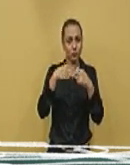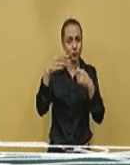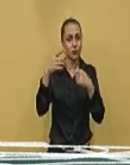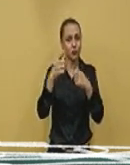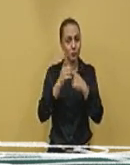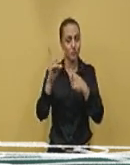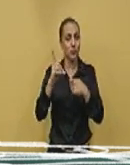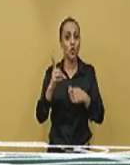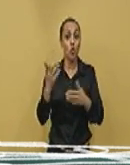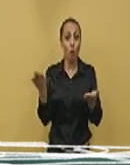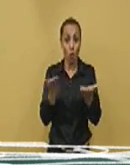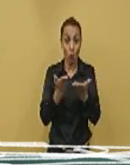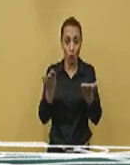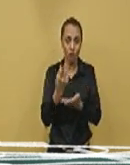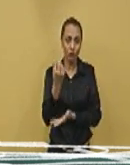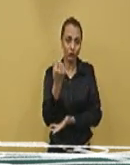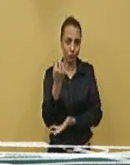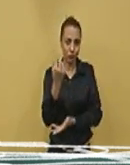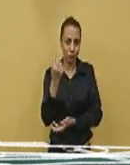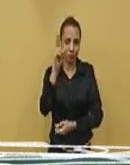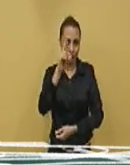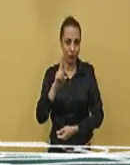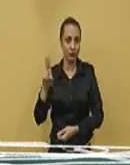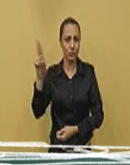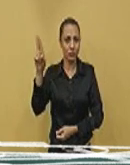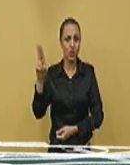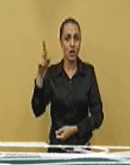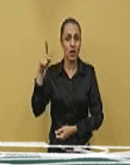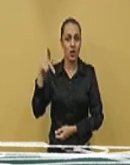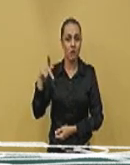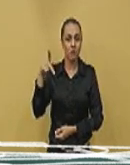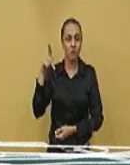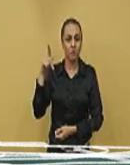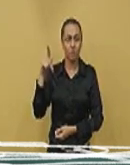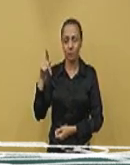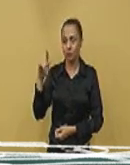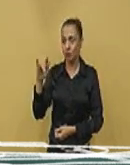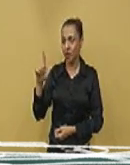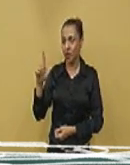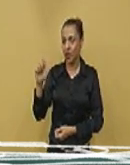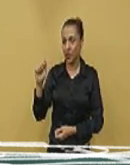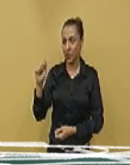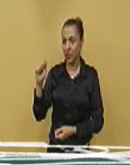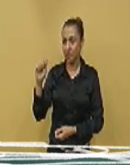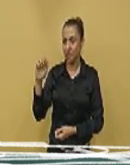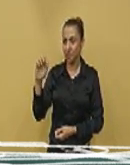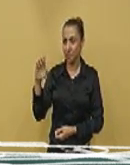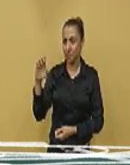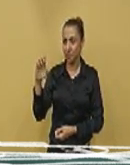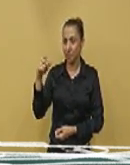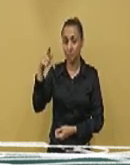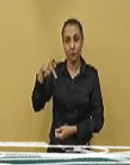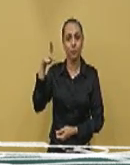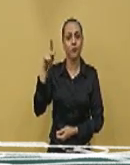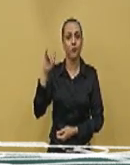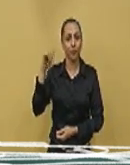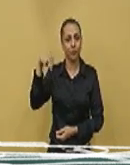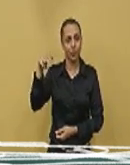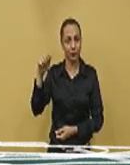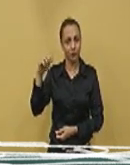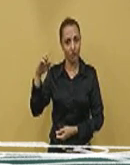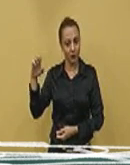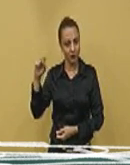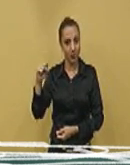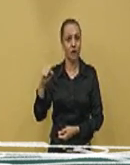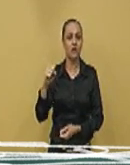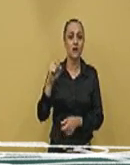maior recurso hoje da universidade é do PNAES, né, do Programa Nacional de Assistência Estudantil, né, e esse recurso